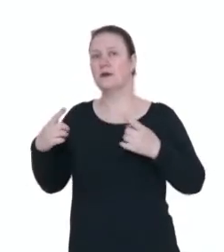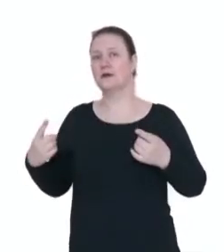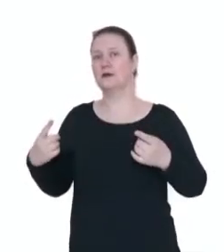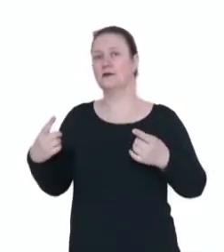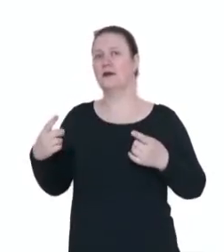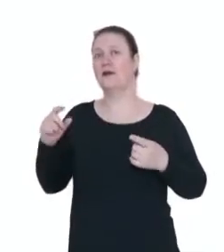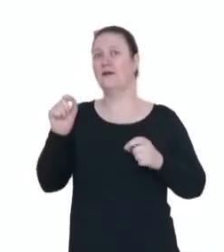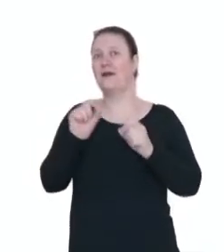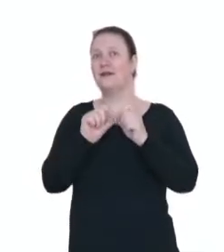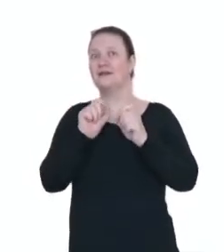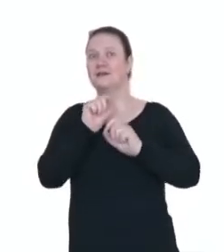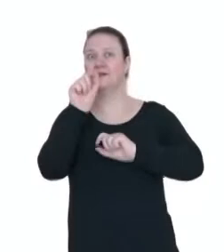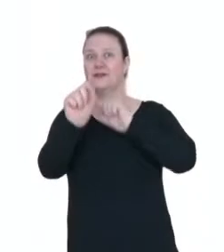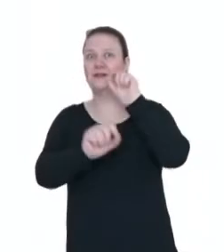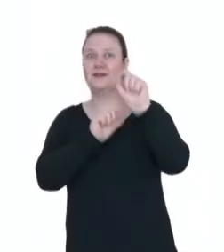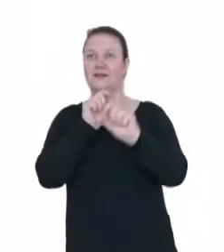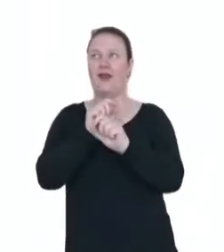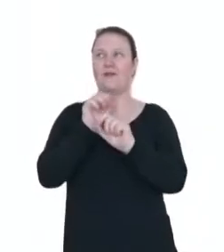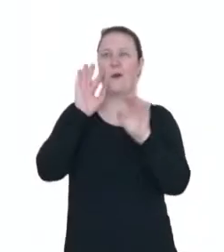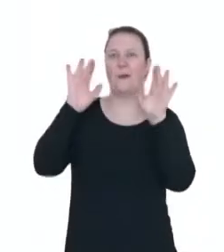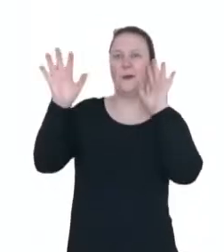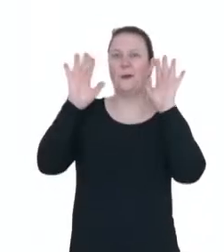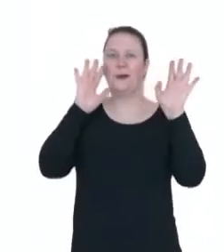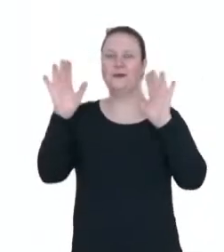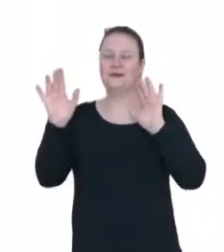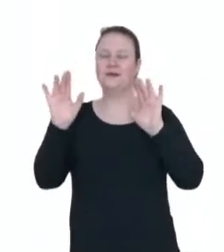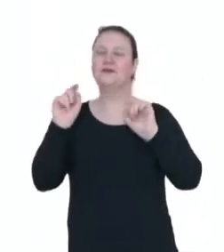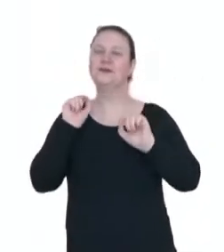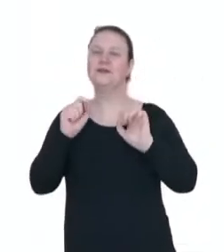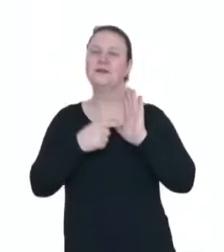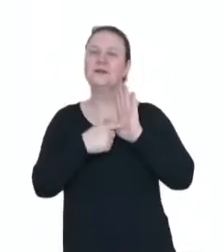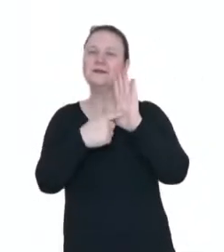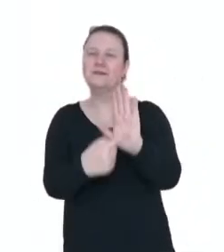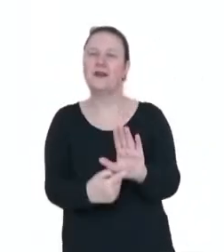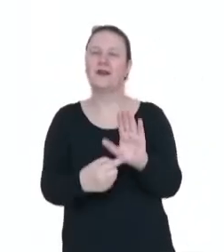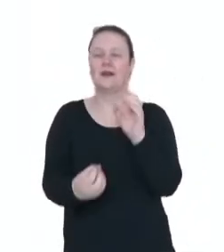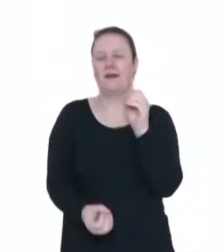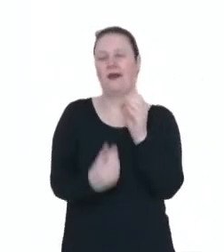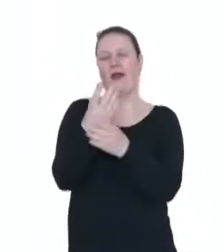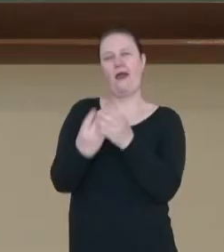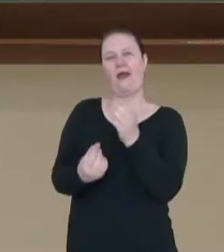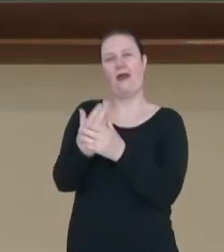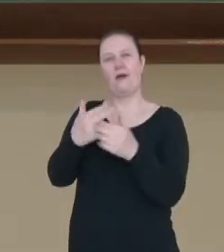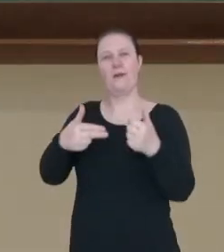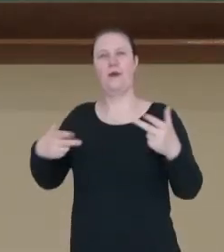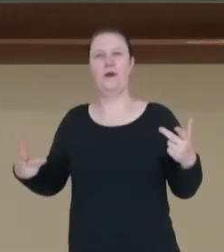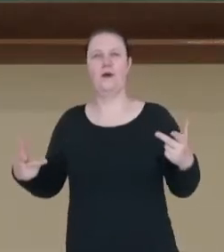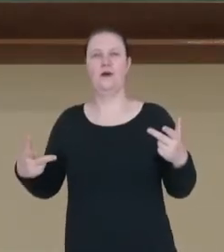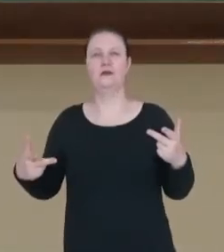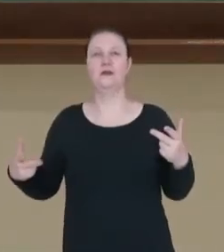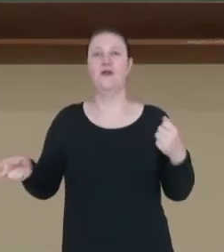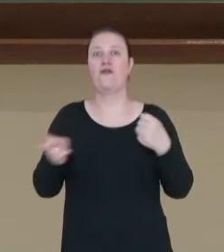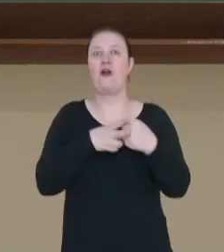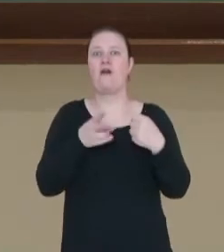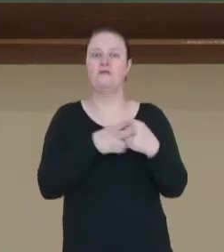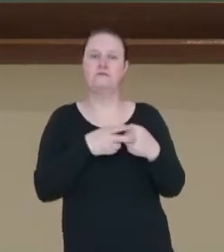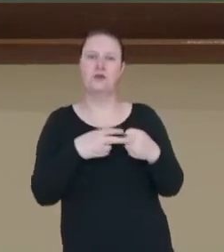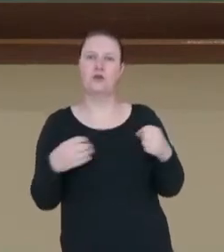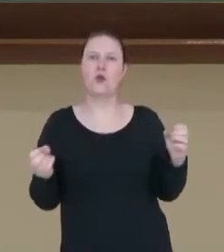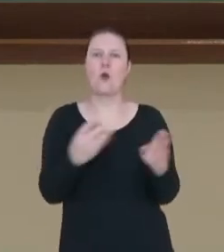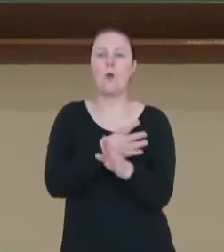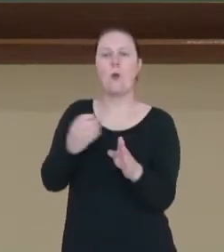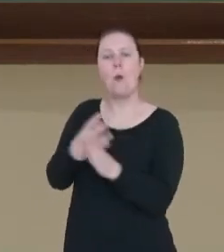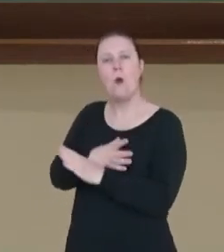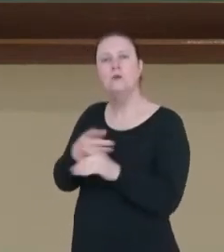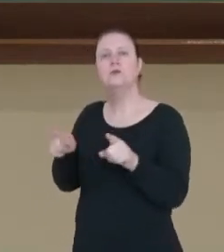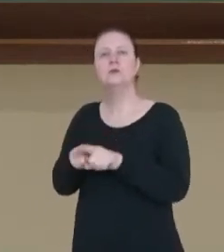Ele inventava neologismos. Então, mostrando que ele gostava de invenções verbais, os chamados neologismos, como